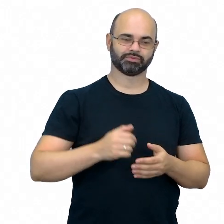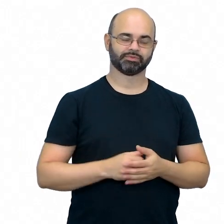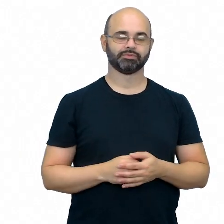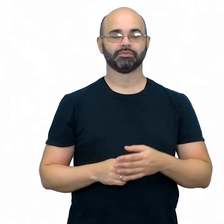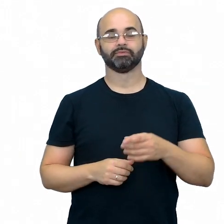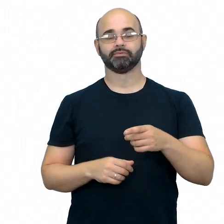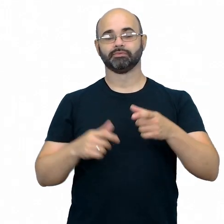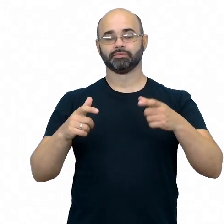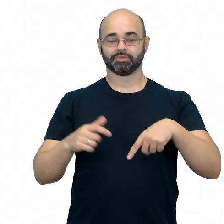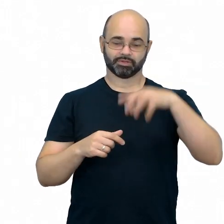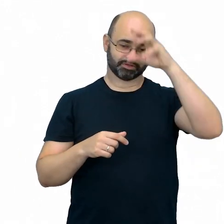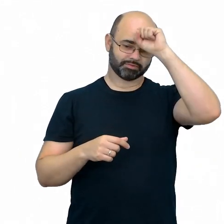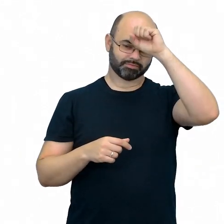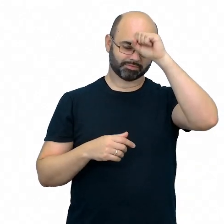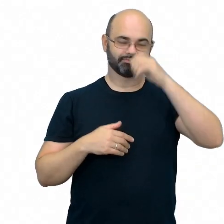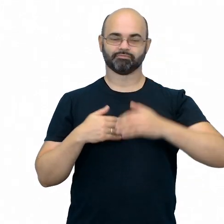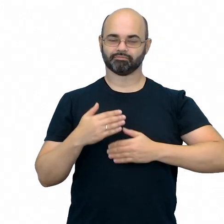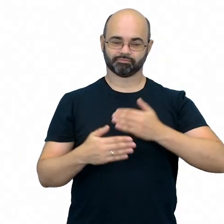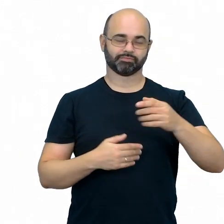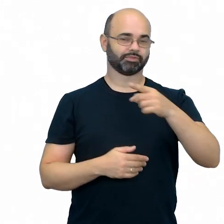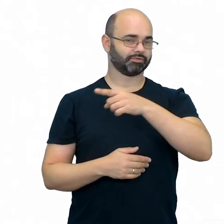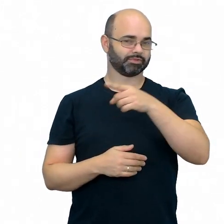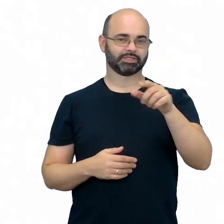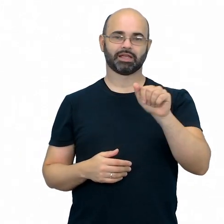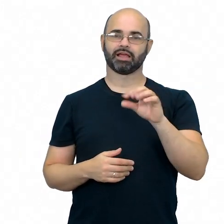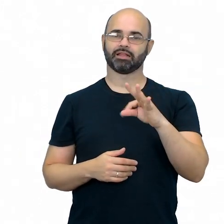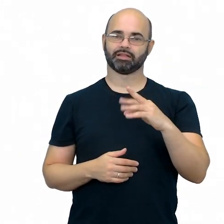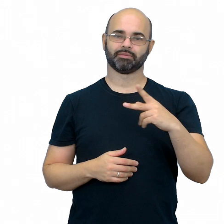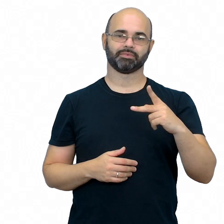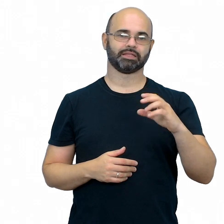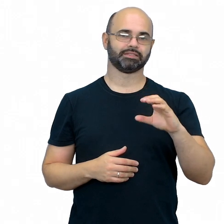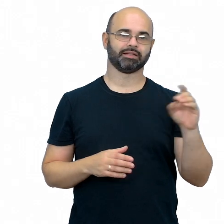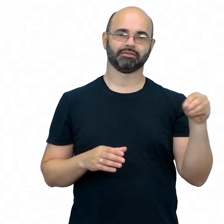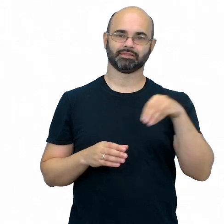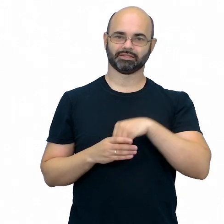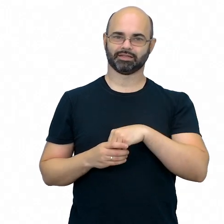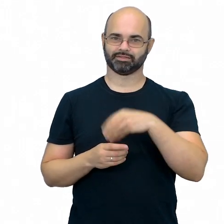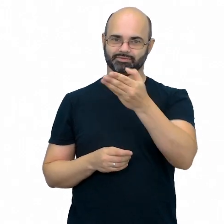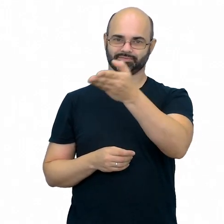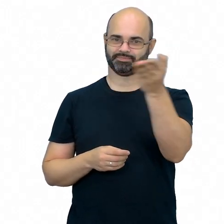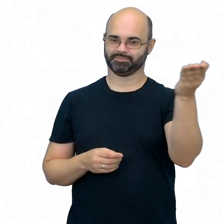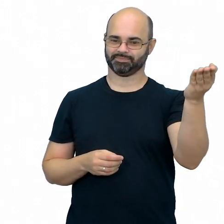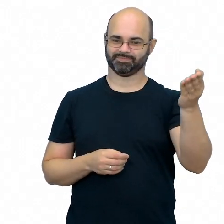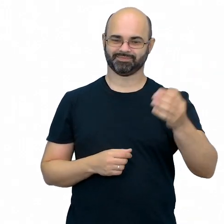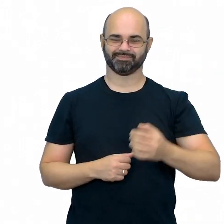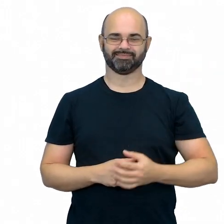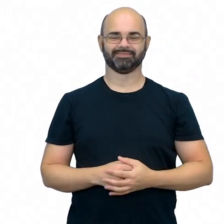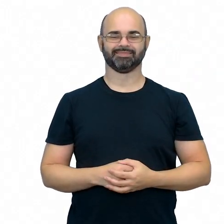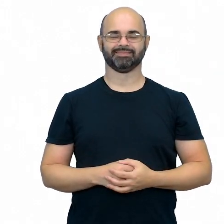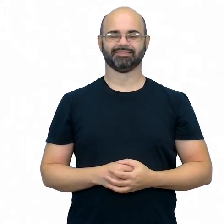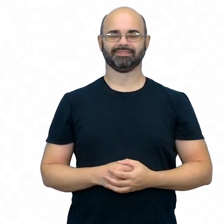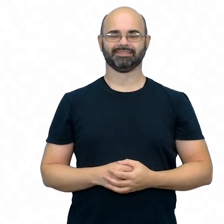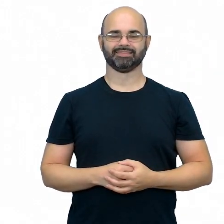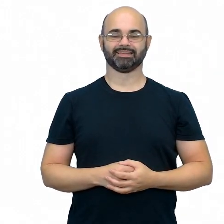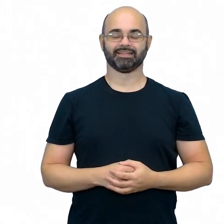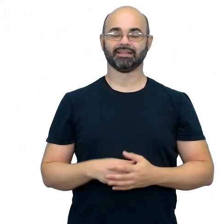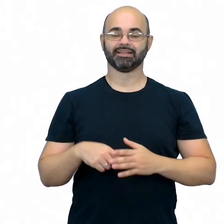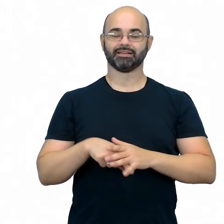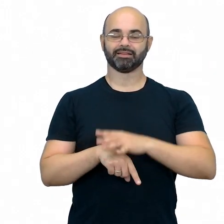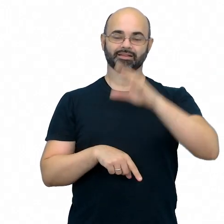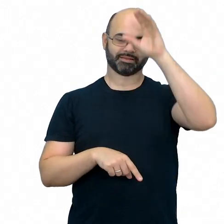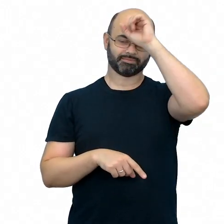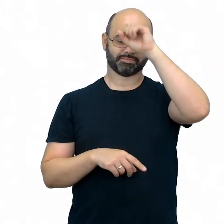professores, estão dentro desse ATPC, né, que é esse momento do ATPC, do Programa de Recuperação e Aprofundamento.